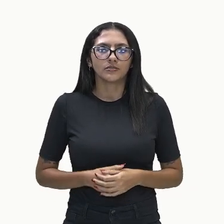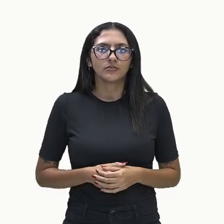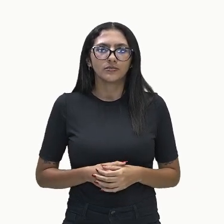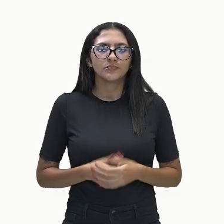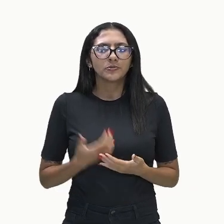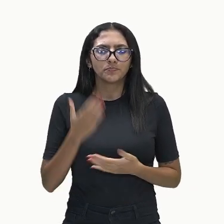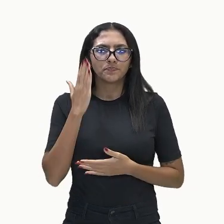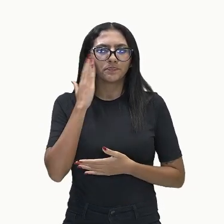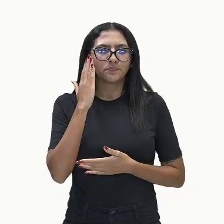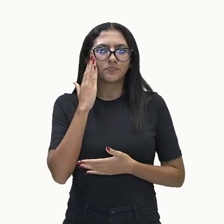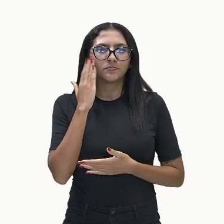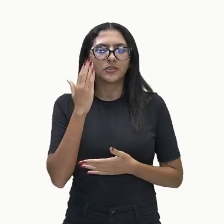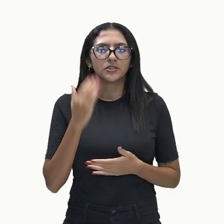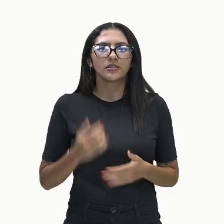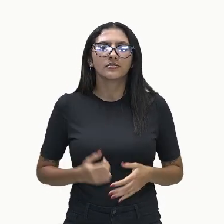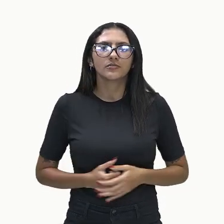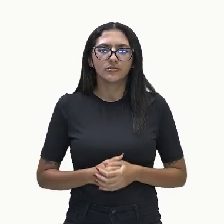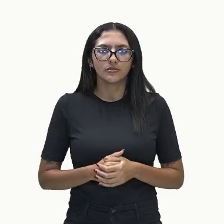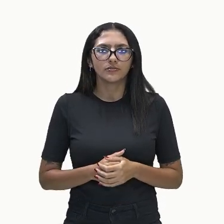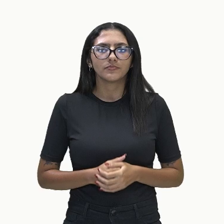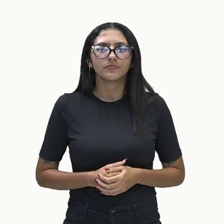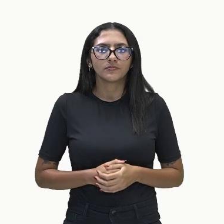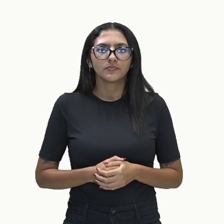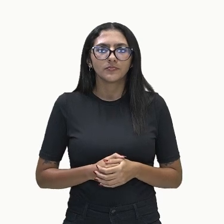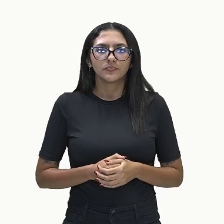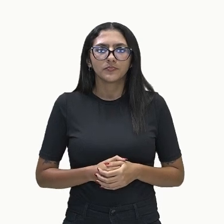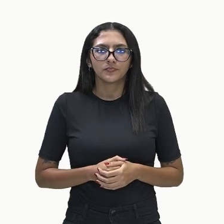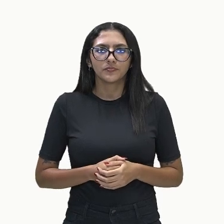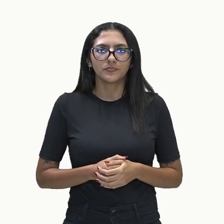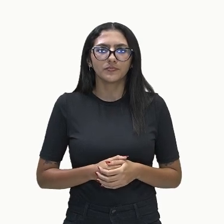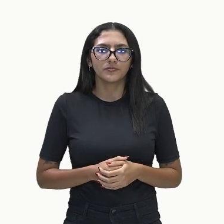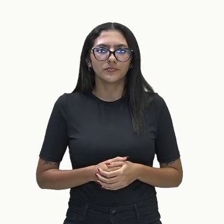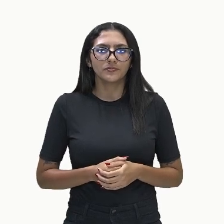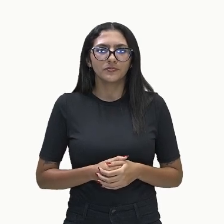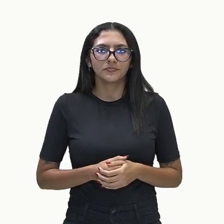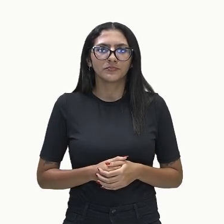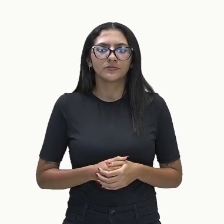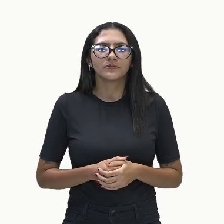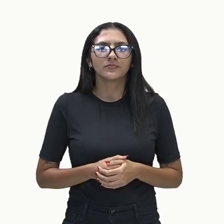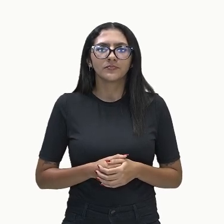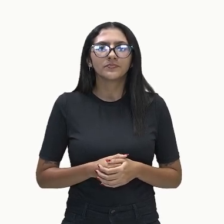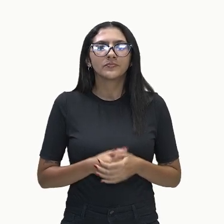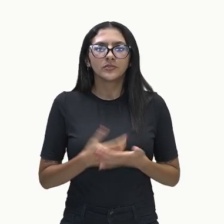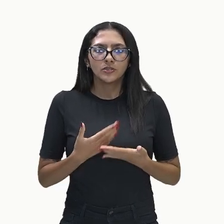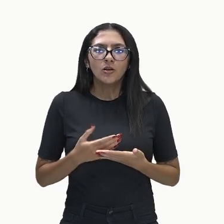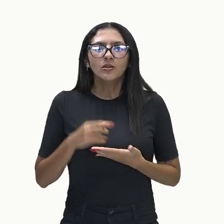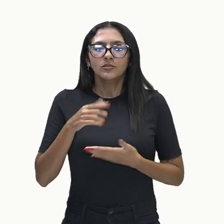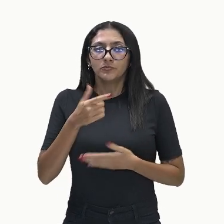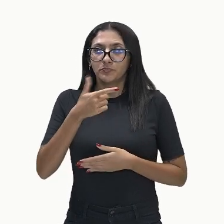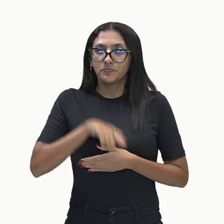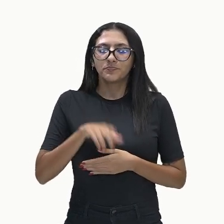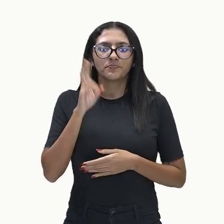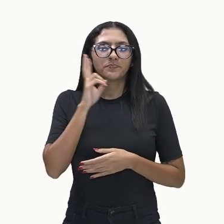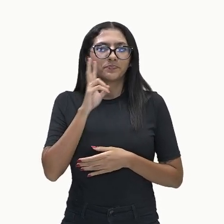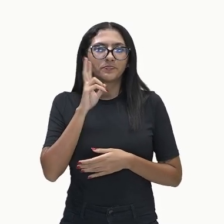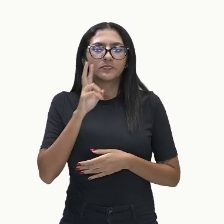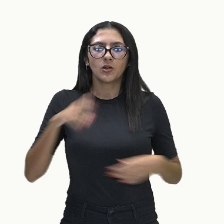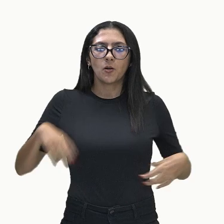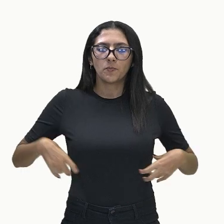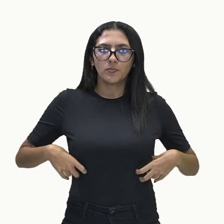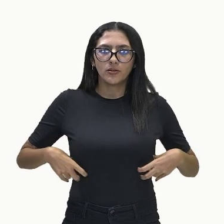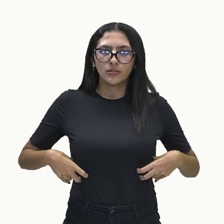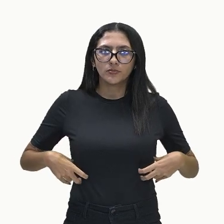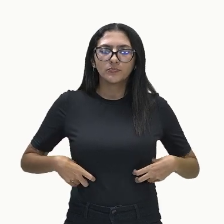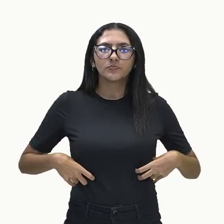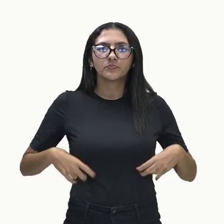Entendido? Na pequena circulação, a artéria pulmonar vai jogar dentro